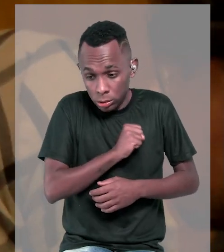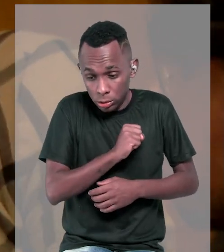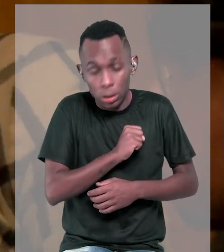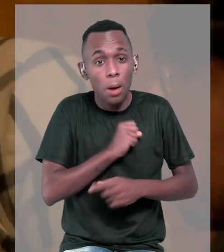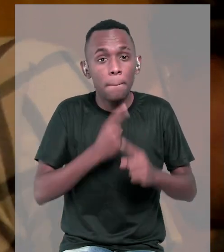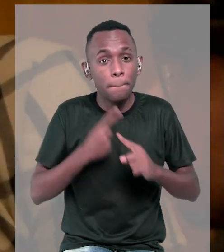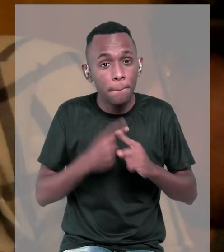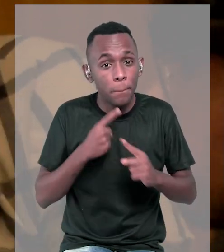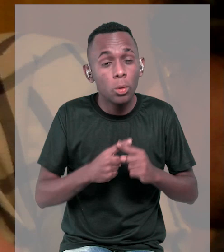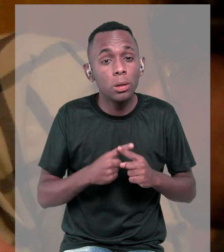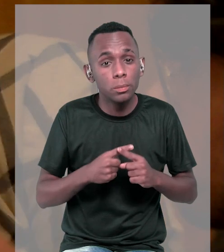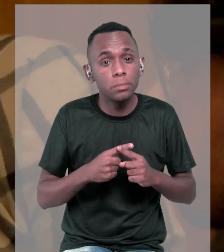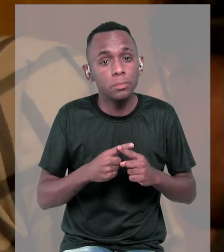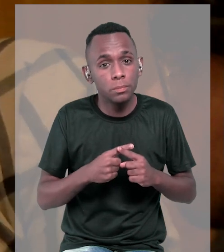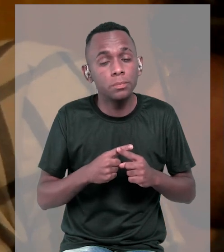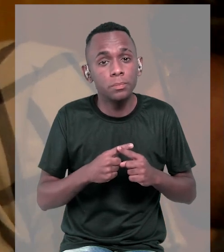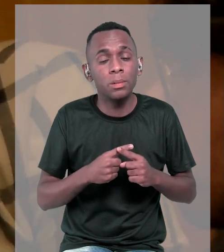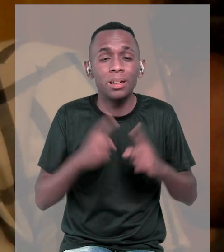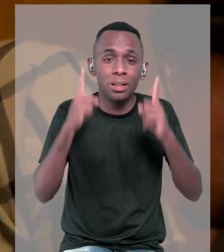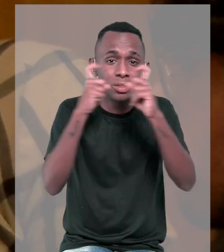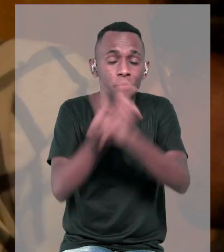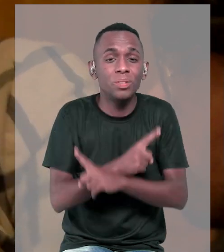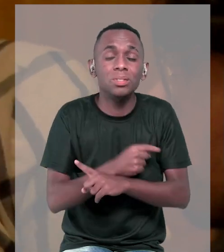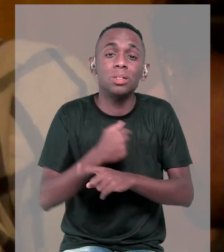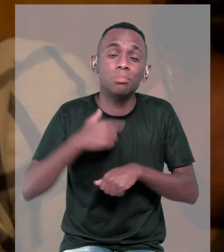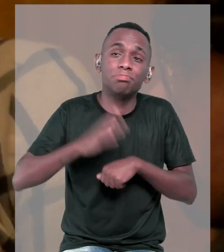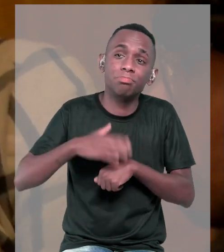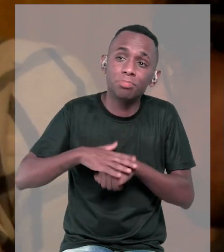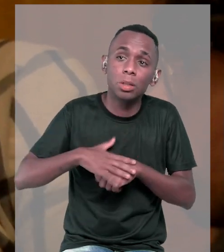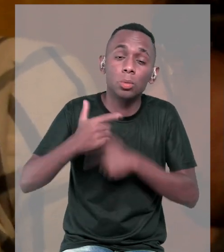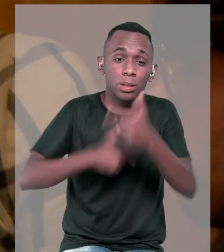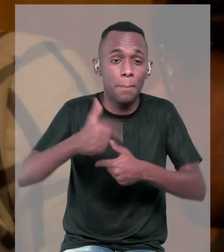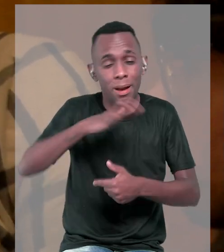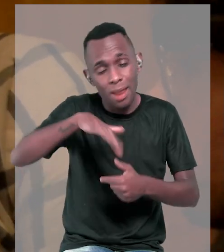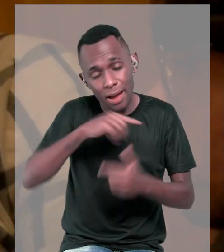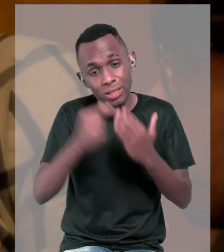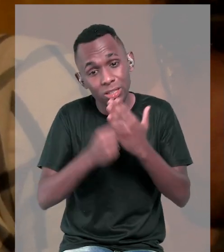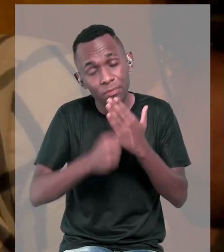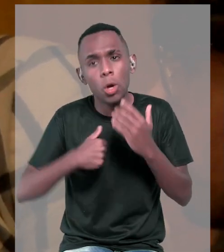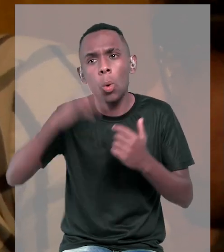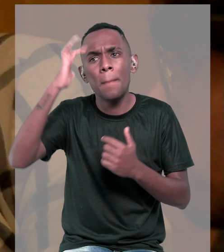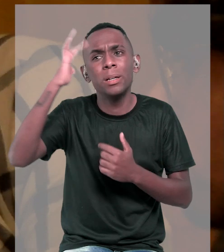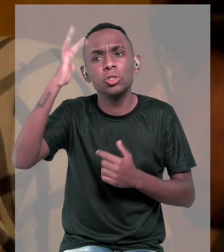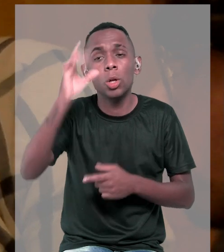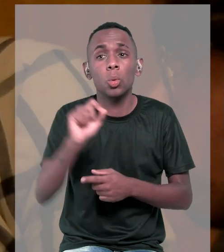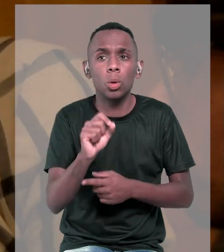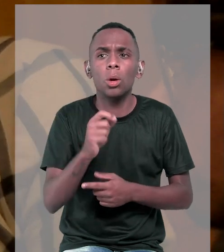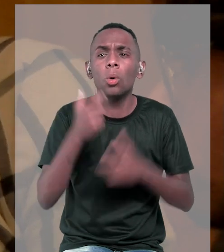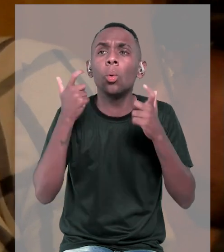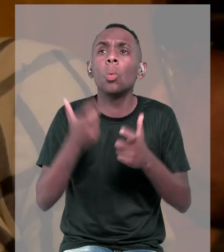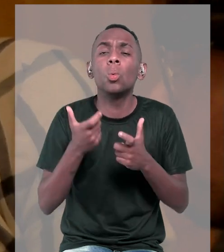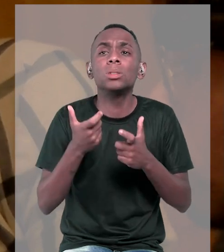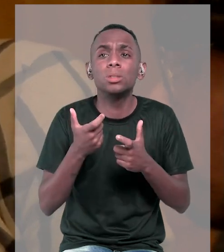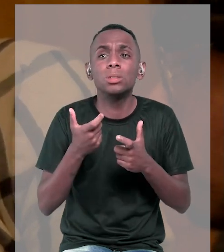muito difícil. Por exemplo, eu que trabalho com livros, por exemplo, fiquei imaginando para onde vai a autoria,